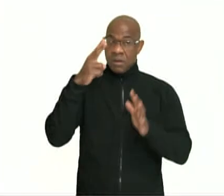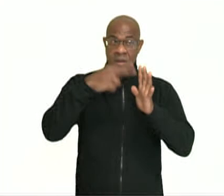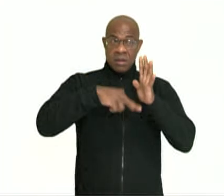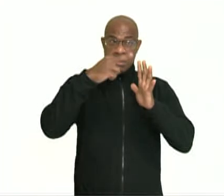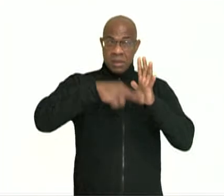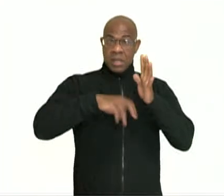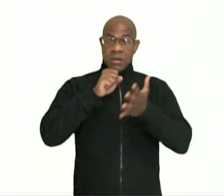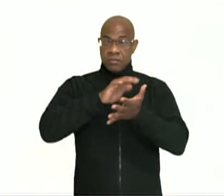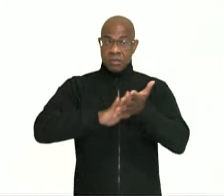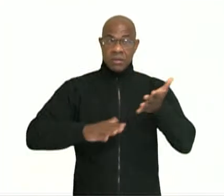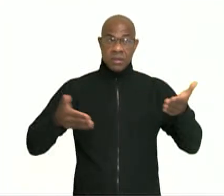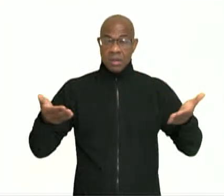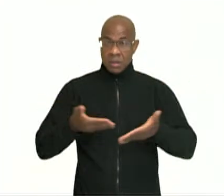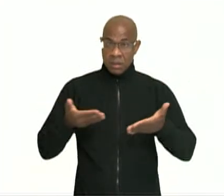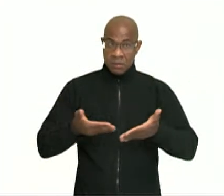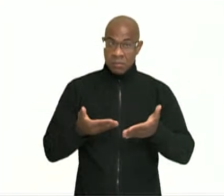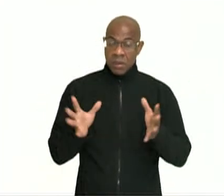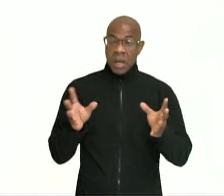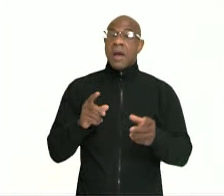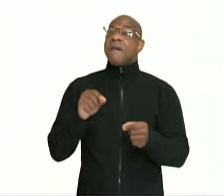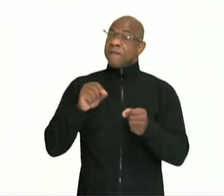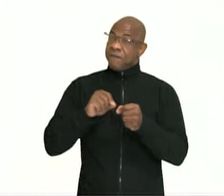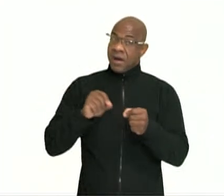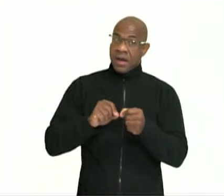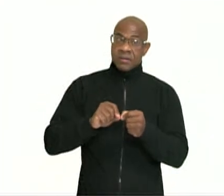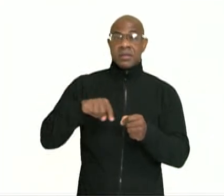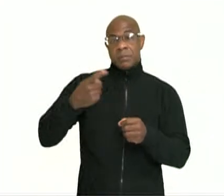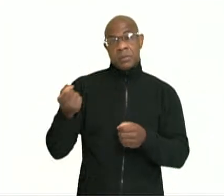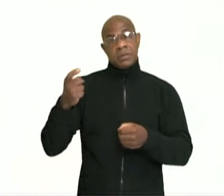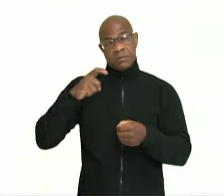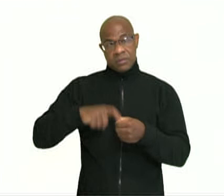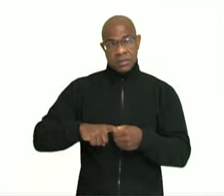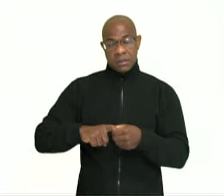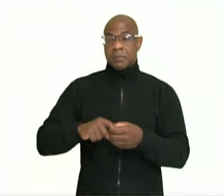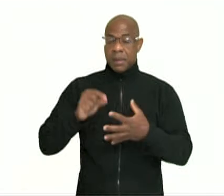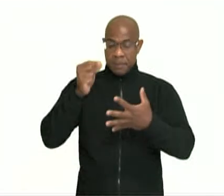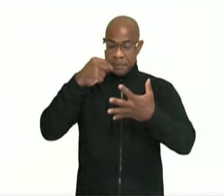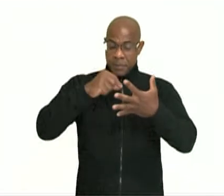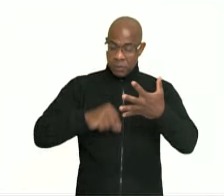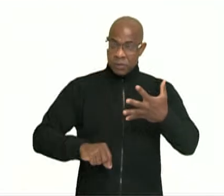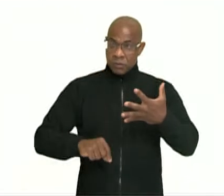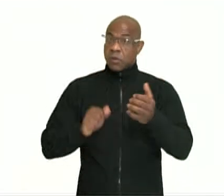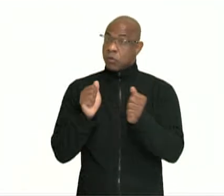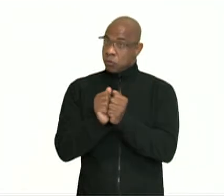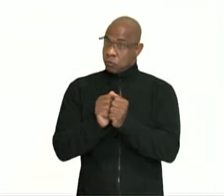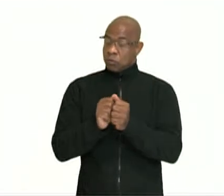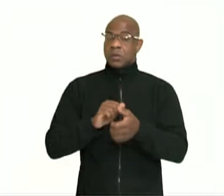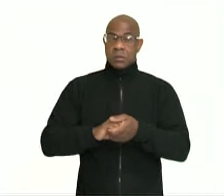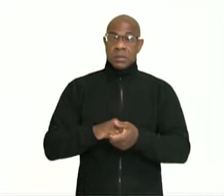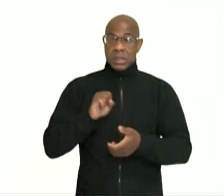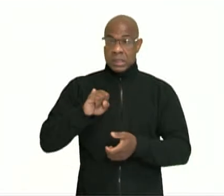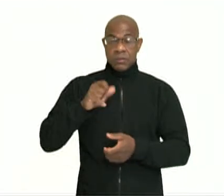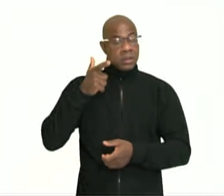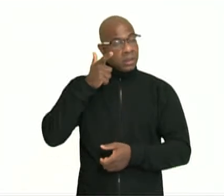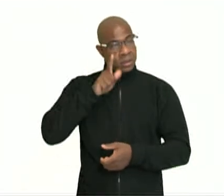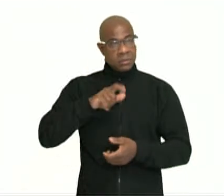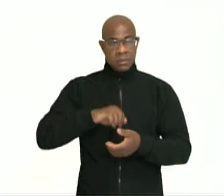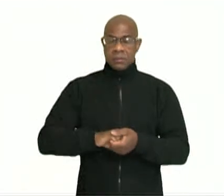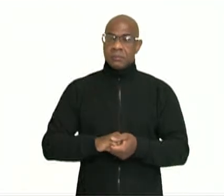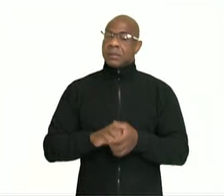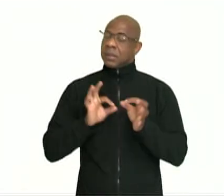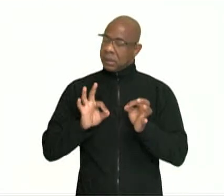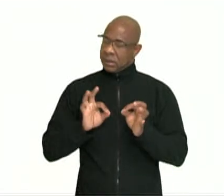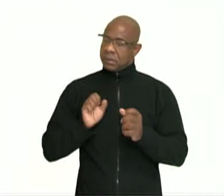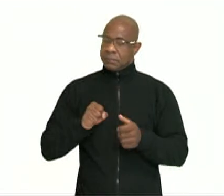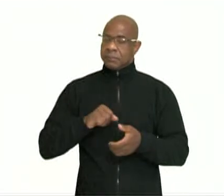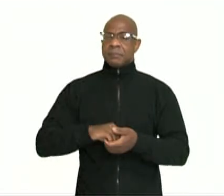esse exercício, resolva e nós voltamos para conferir juntos se você acertou. Eu tenho certeza que